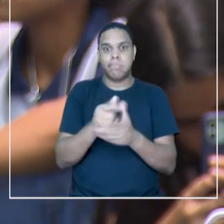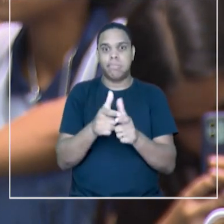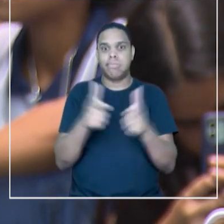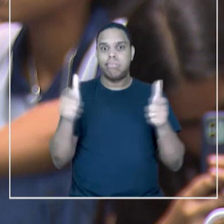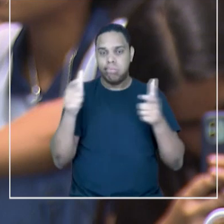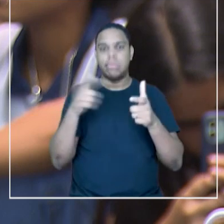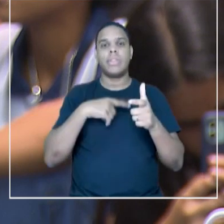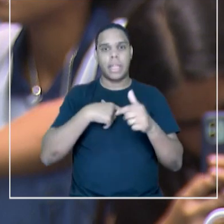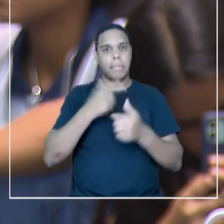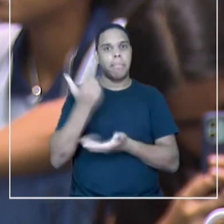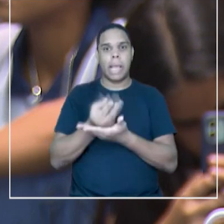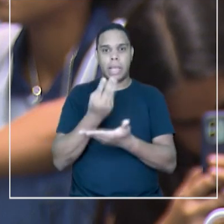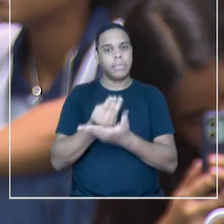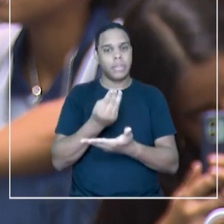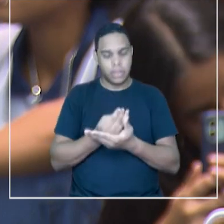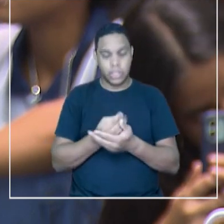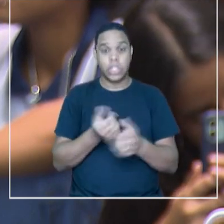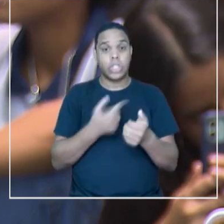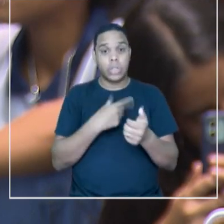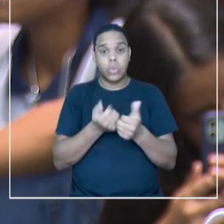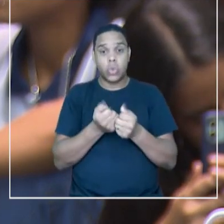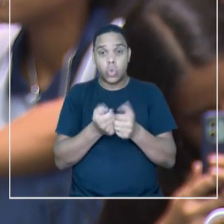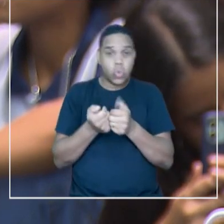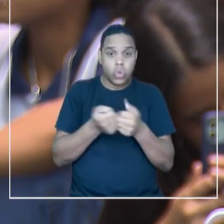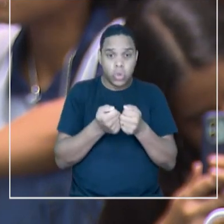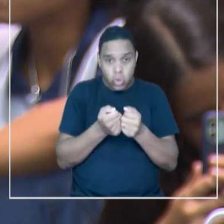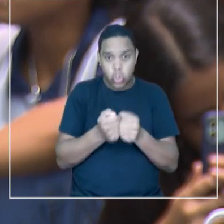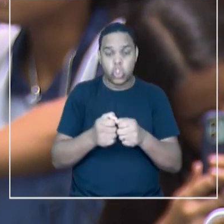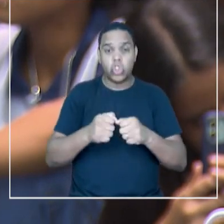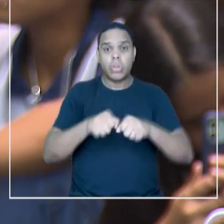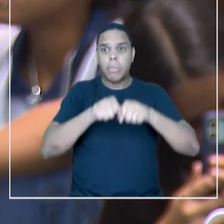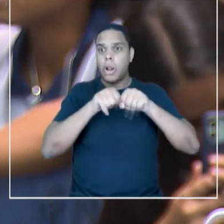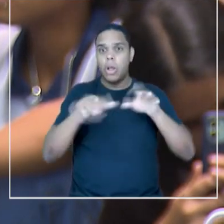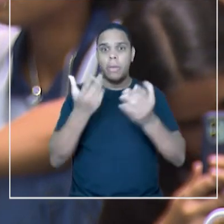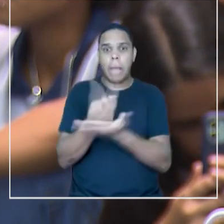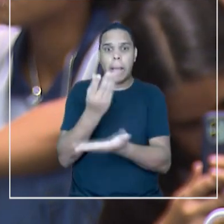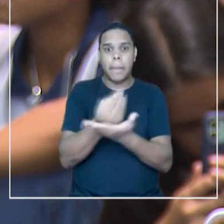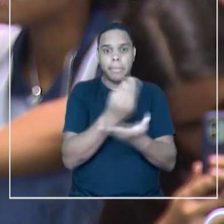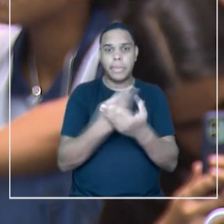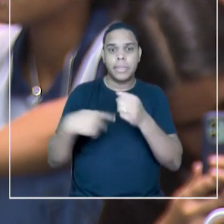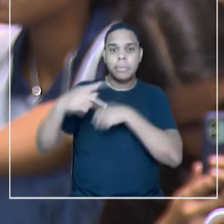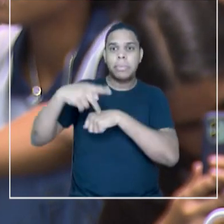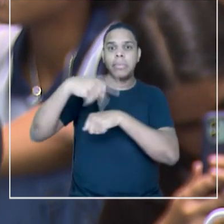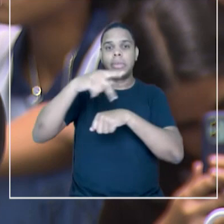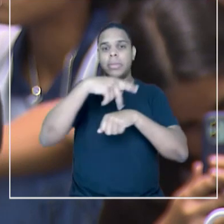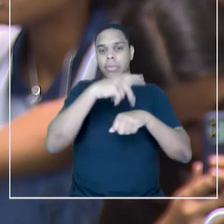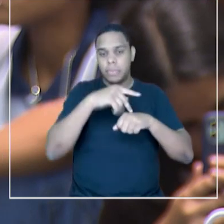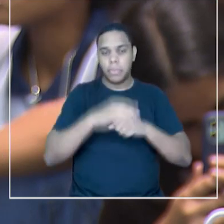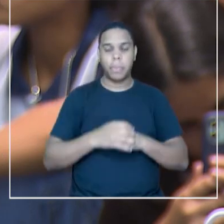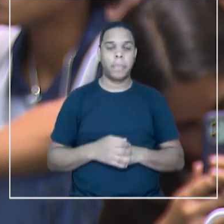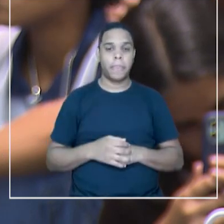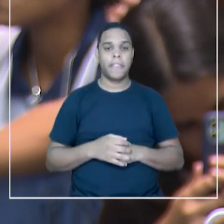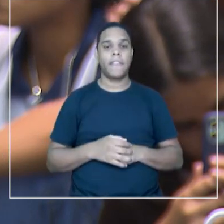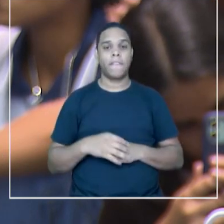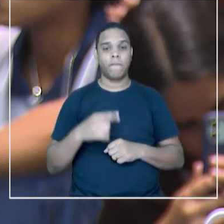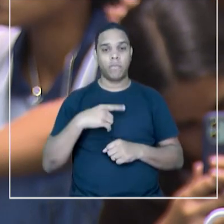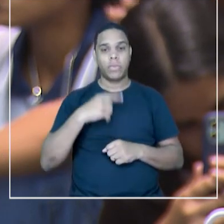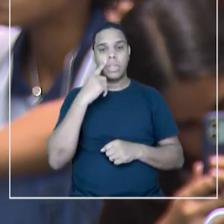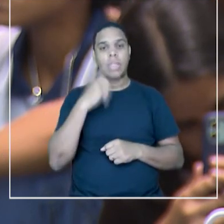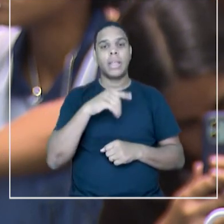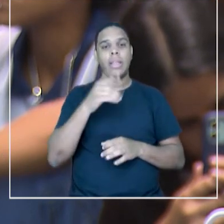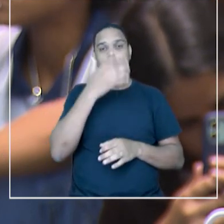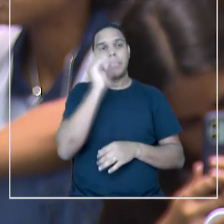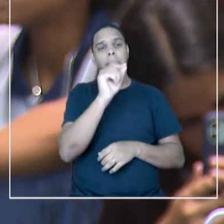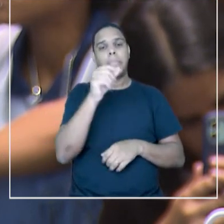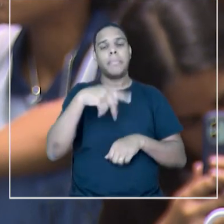né? E é um jogo que ele bombou muito em países na qual a geração ali não tinha muita grana